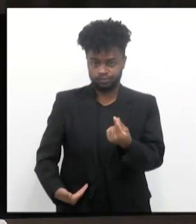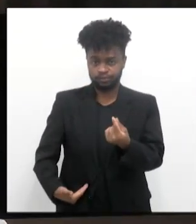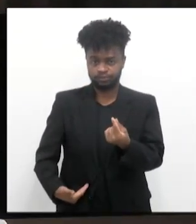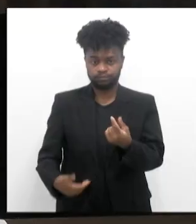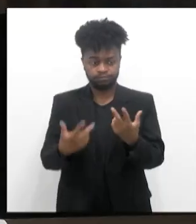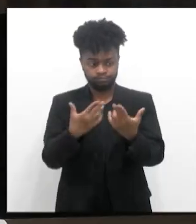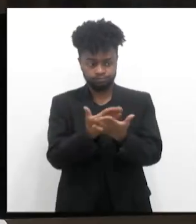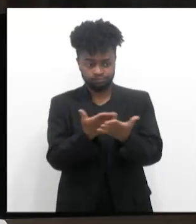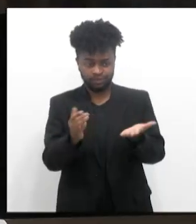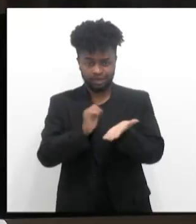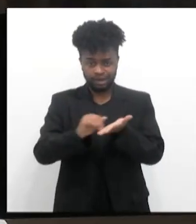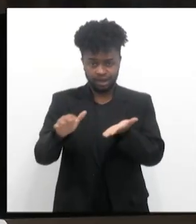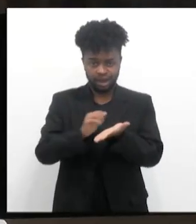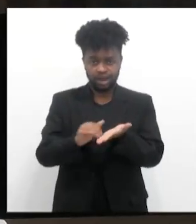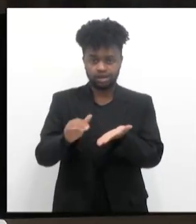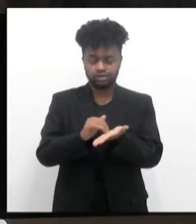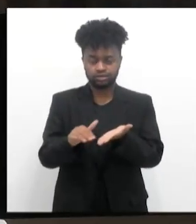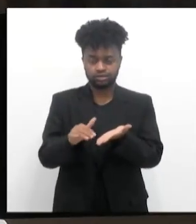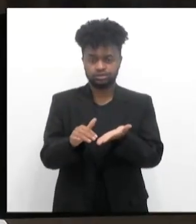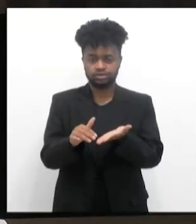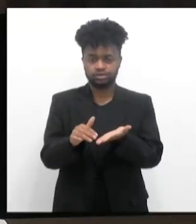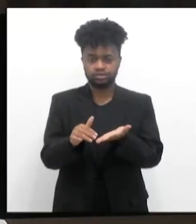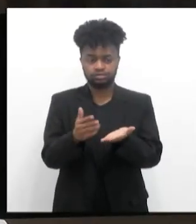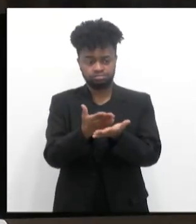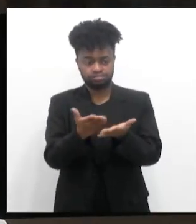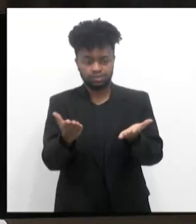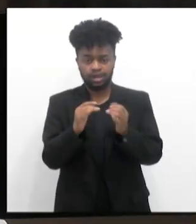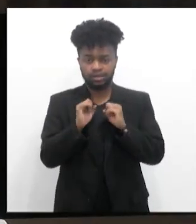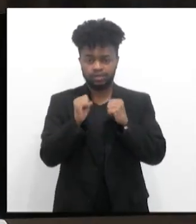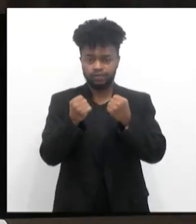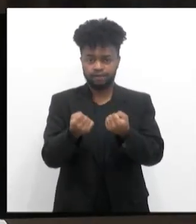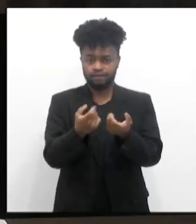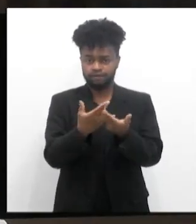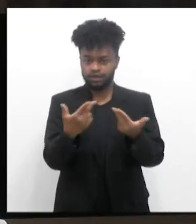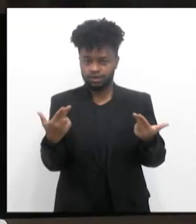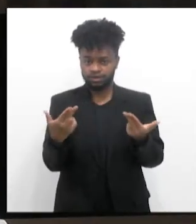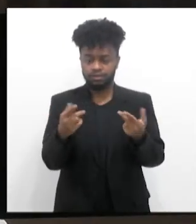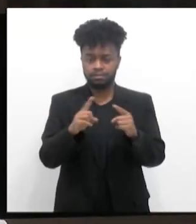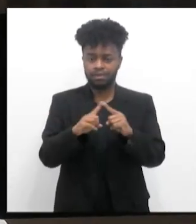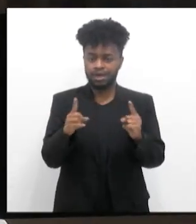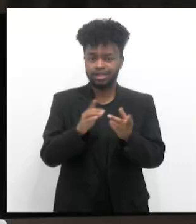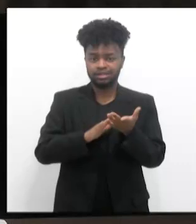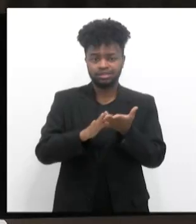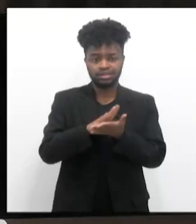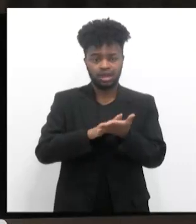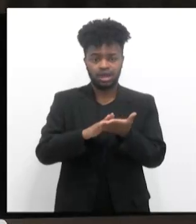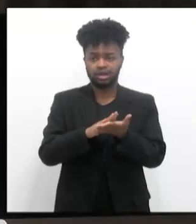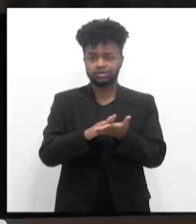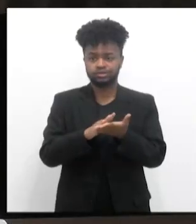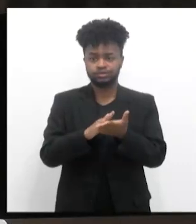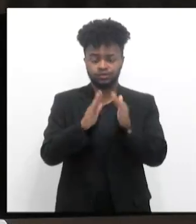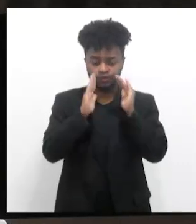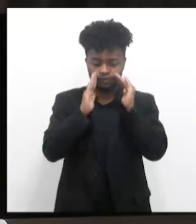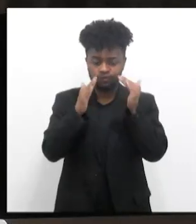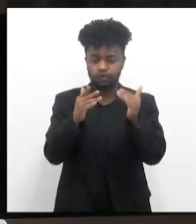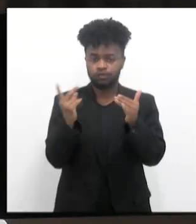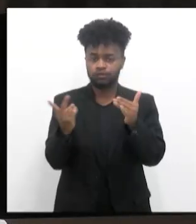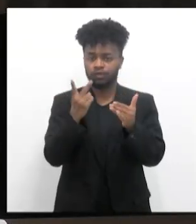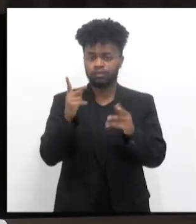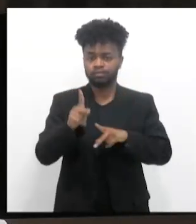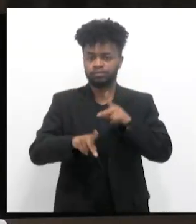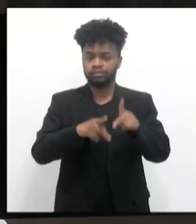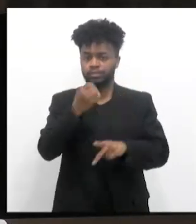essa gente gasta, o que eles defendem, e nada preconiza os valores da população de